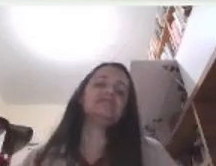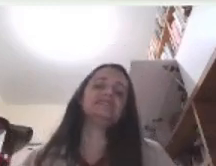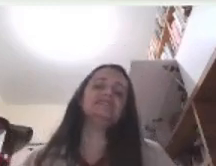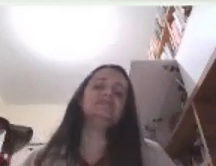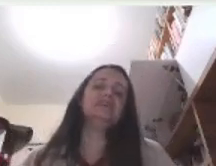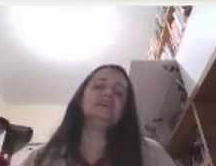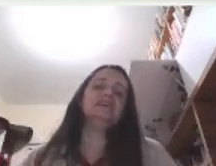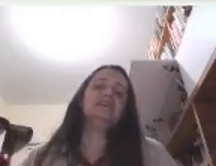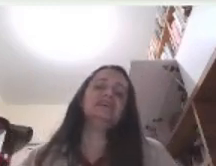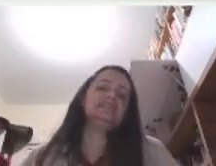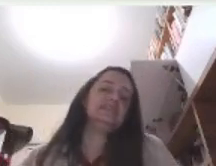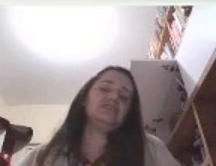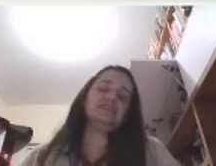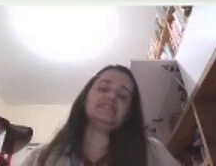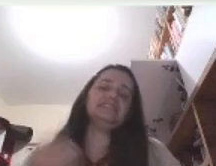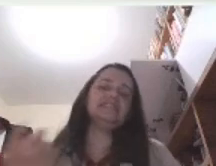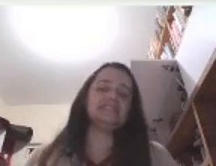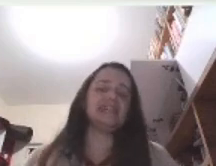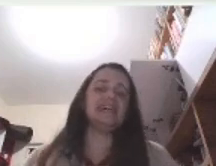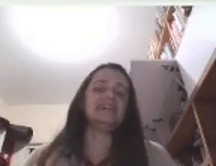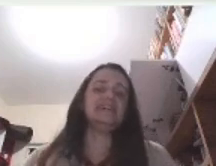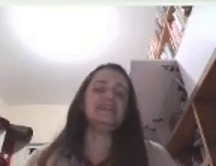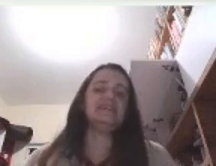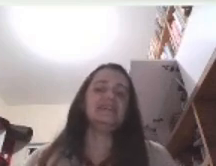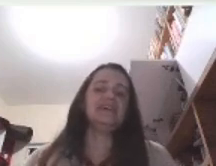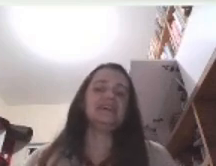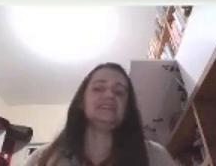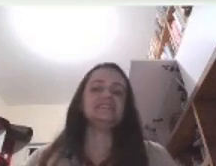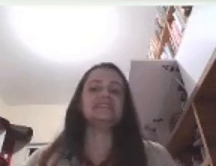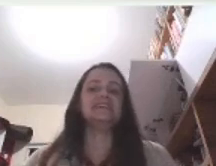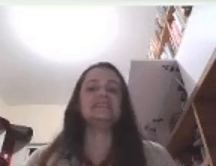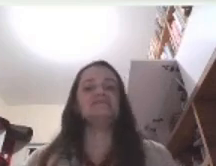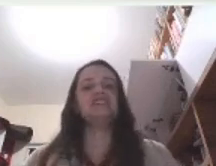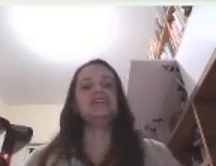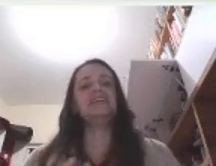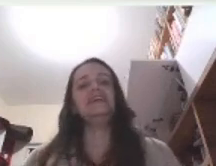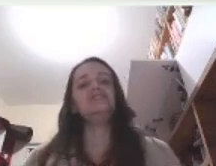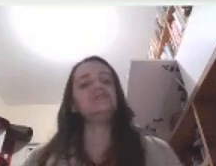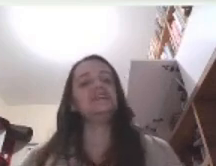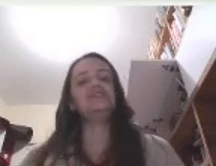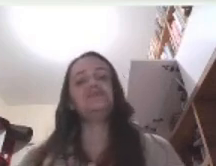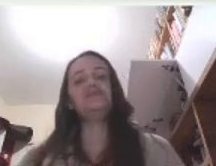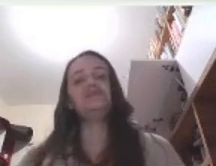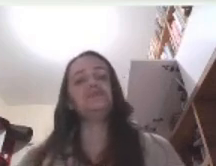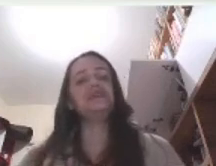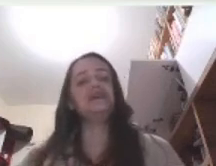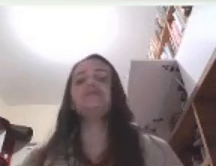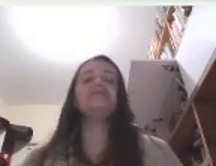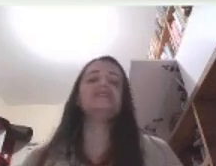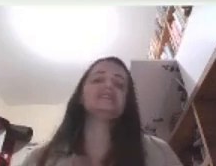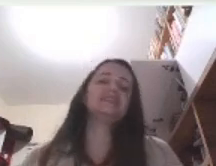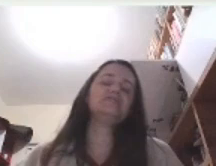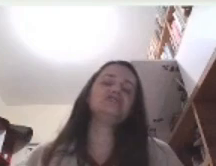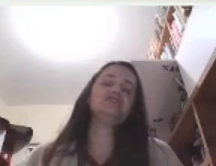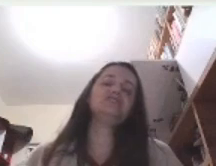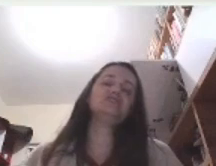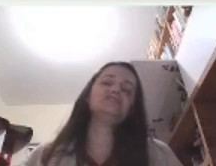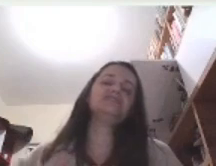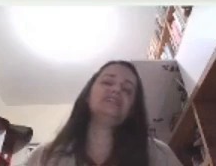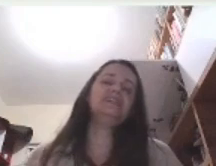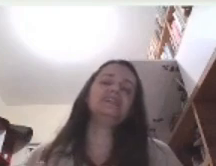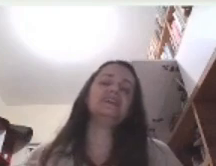teve contração. E assim que eu nasci de cesárea, ela disse que não tinha leite, o leite empedrou. Por quê? Uma vez que ela não